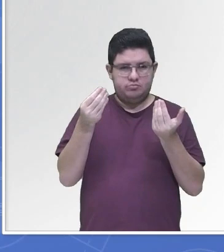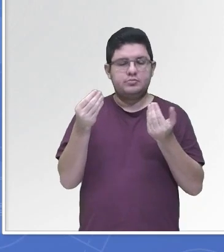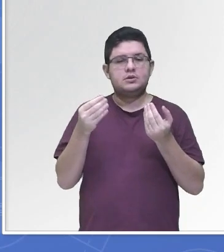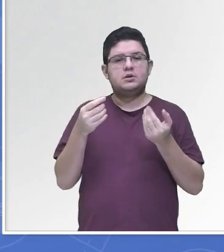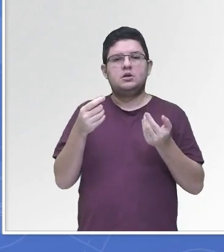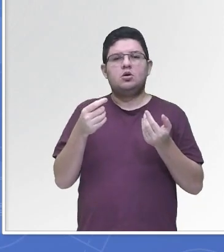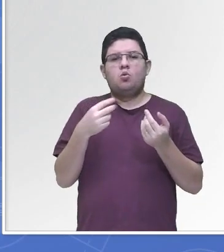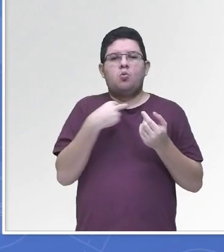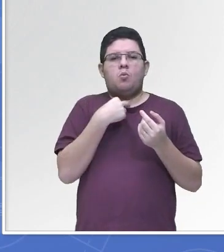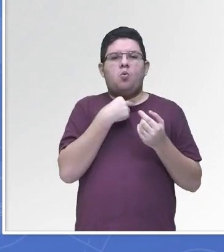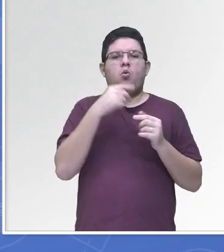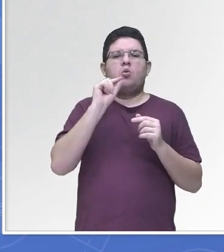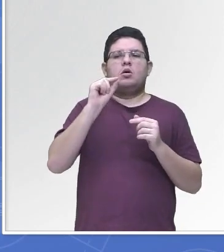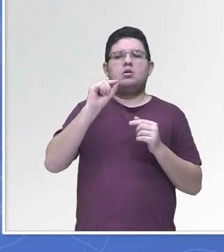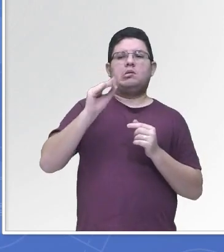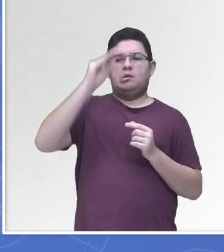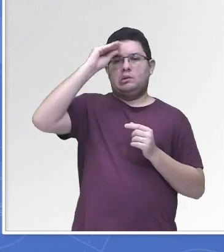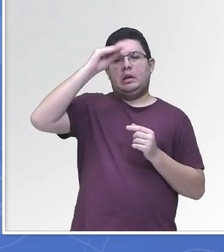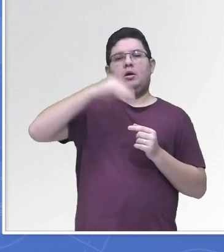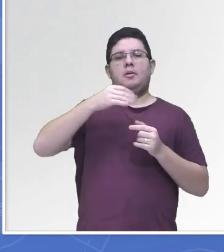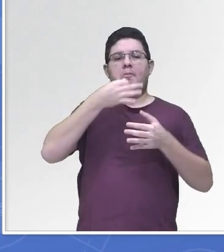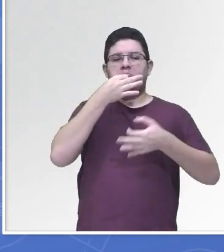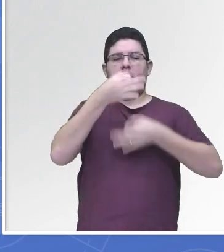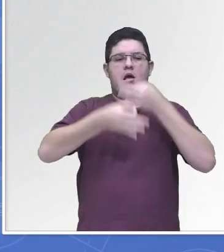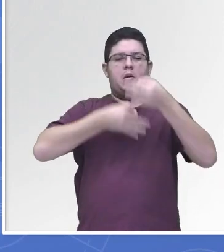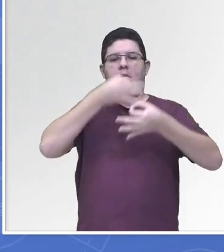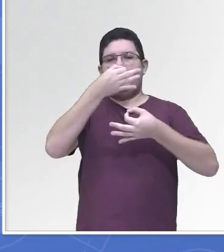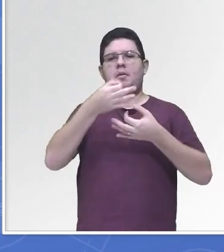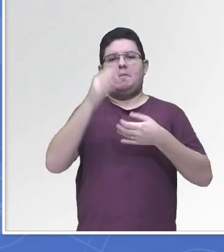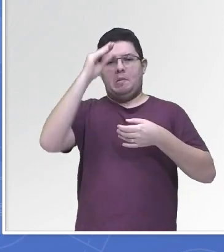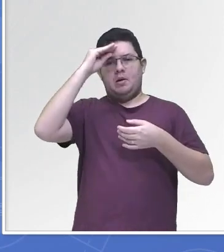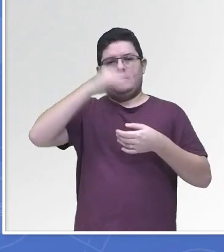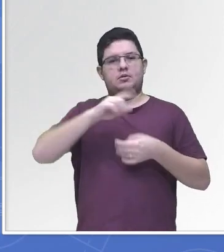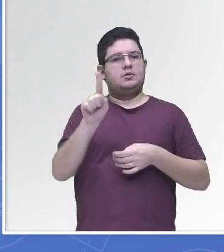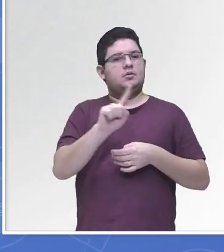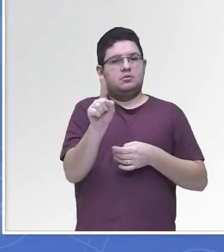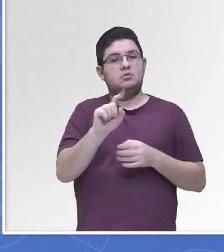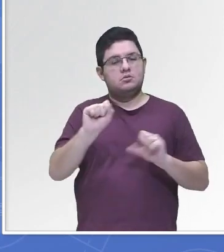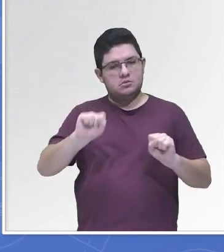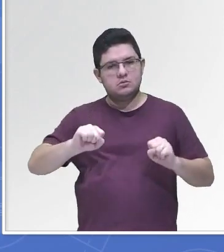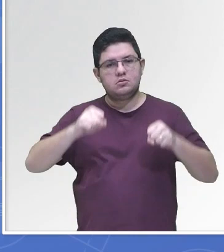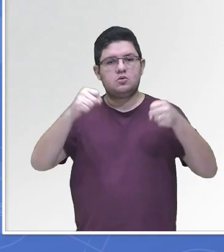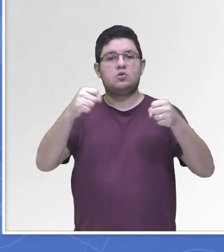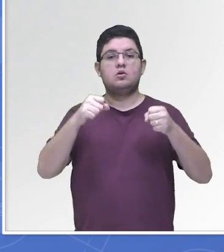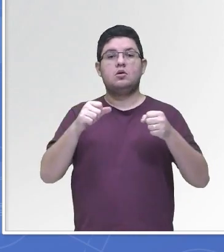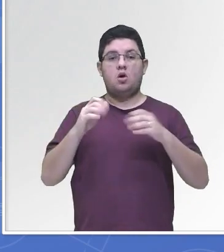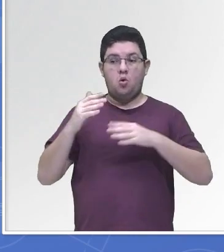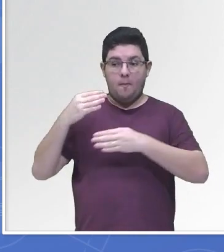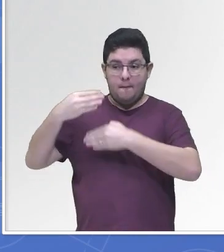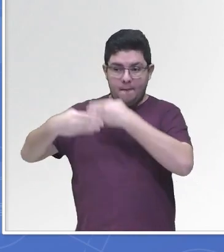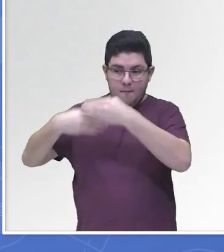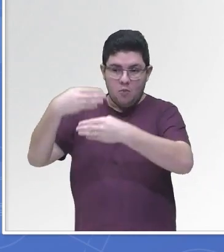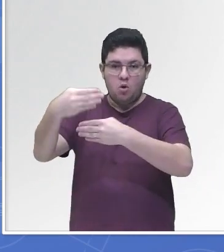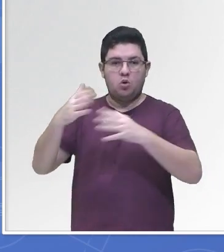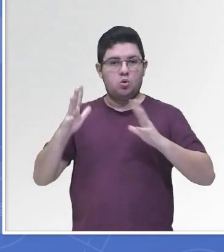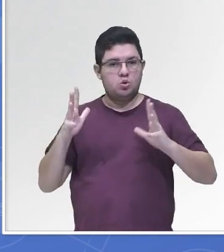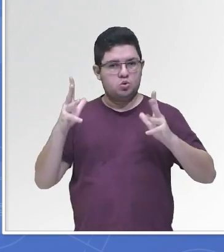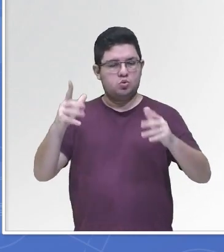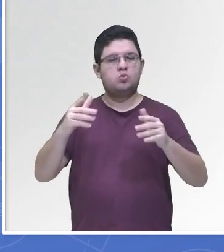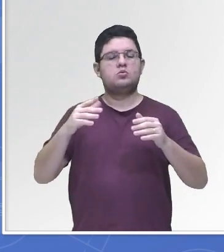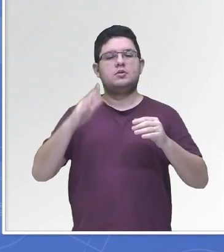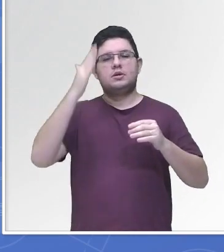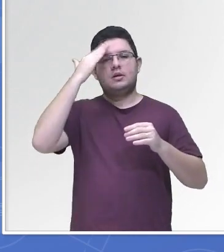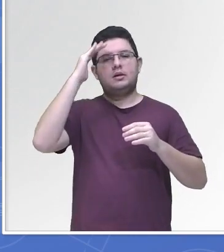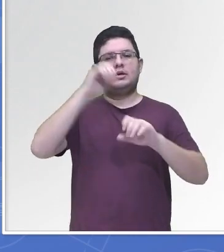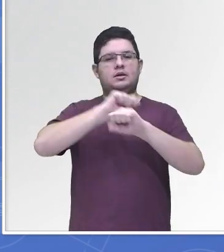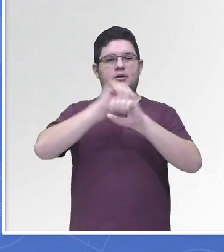não posso deixar de pensar, de analisar, de entender criticamente todo o processo que acontece ao meu redor. Estão conseguindo me